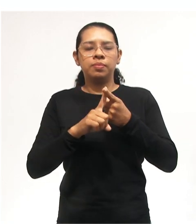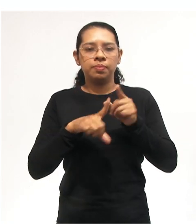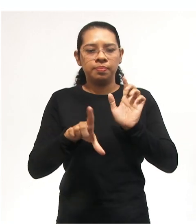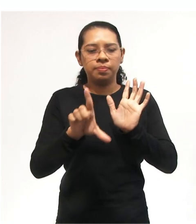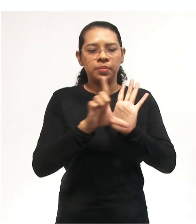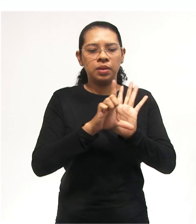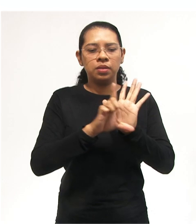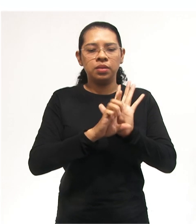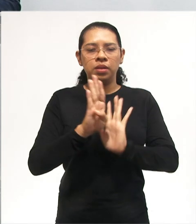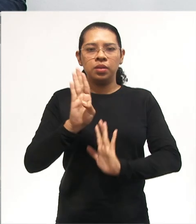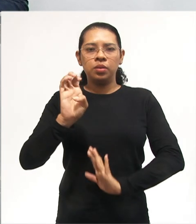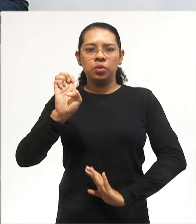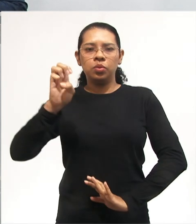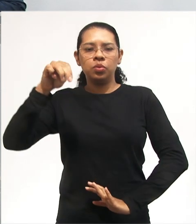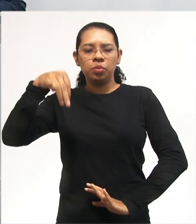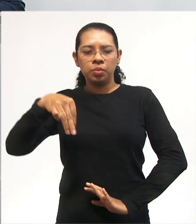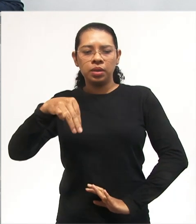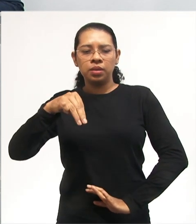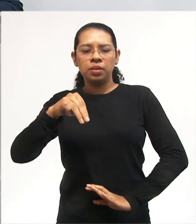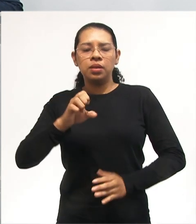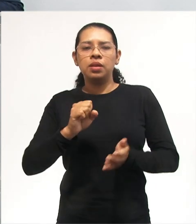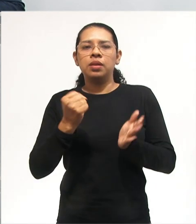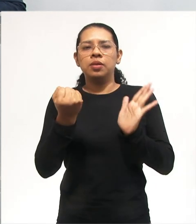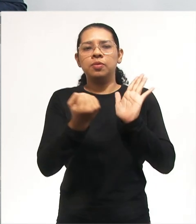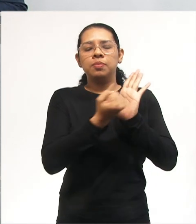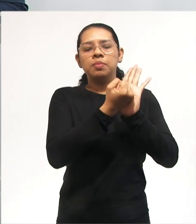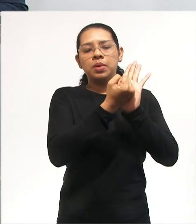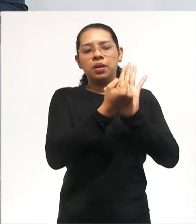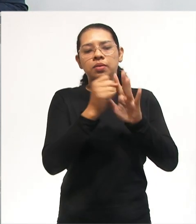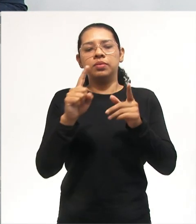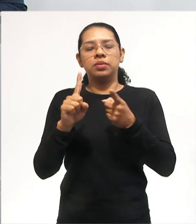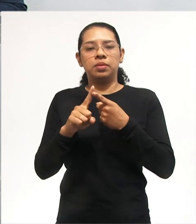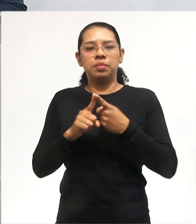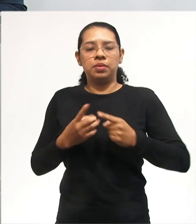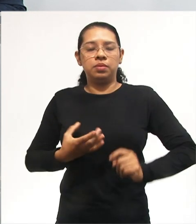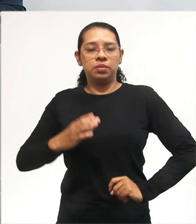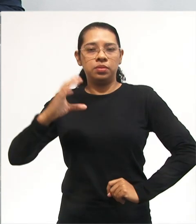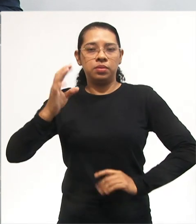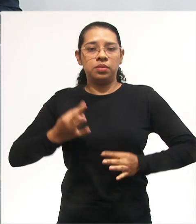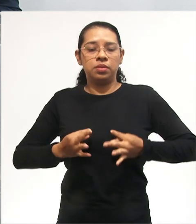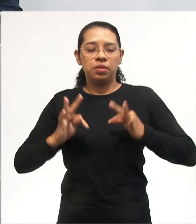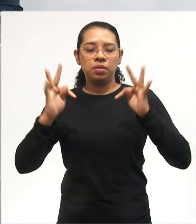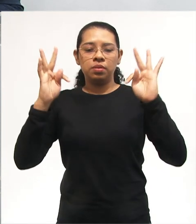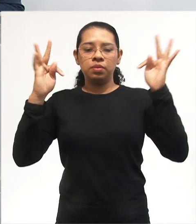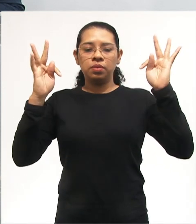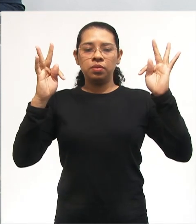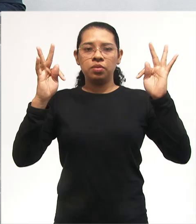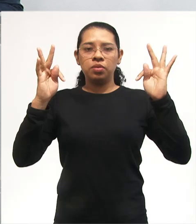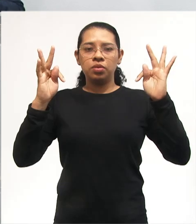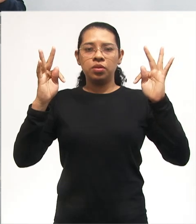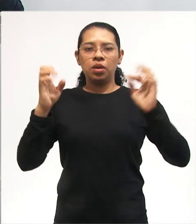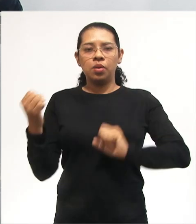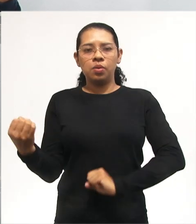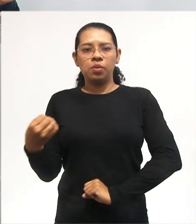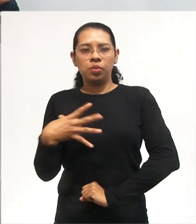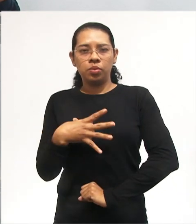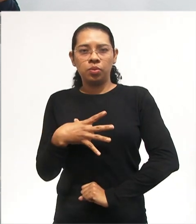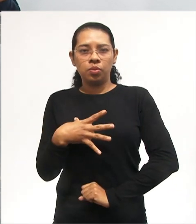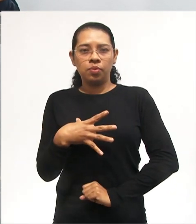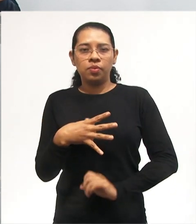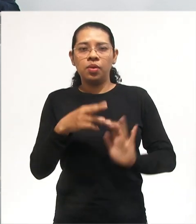com vocês. Cada uma dessas políticas, né, dessas legislações, elas têm o seu papel e elas